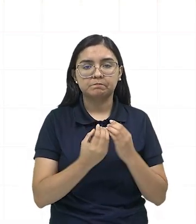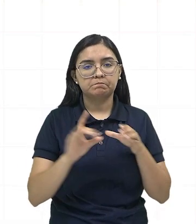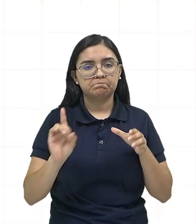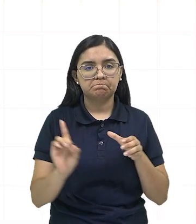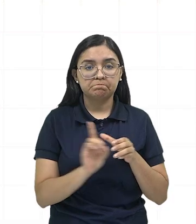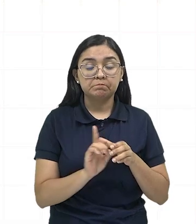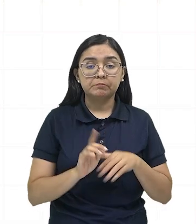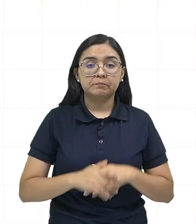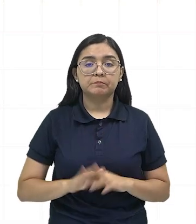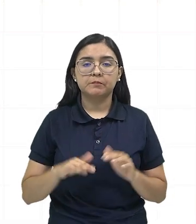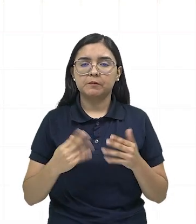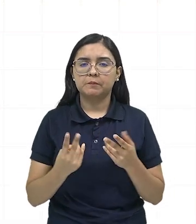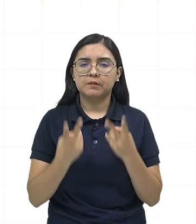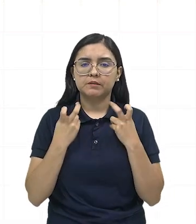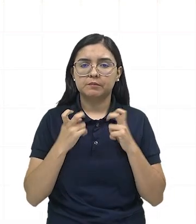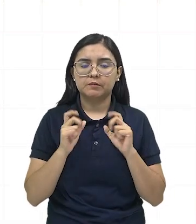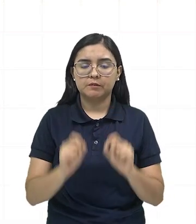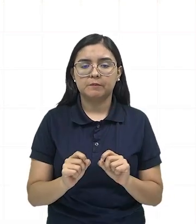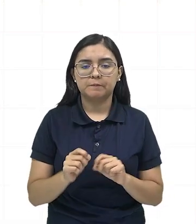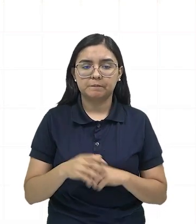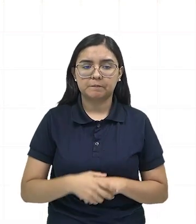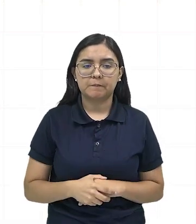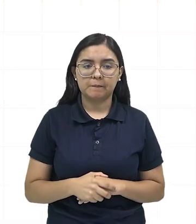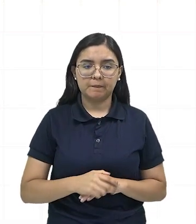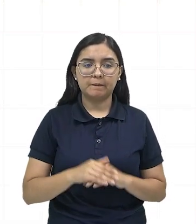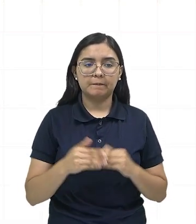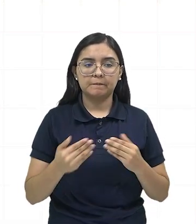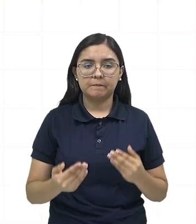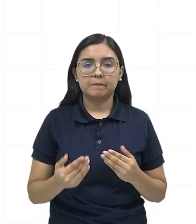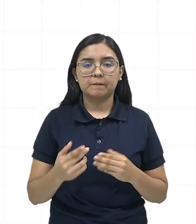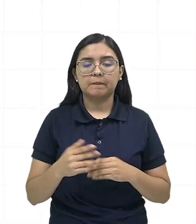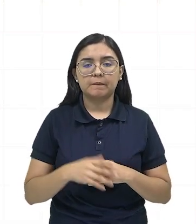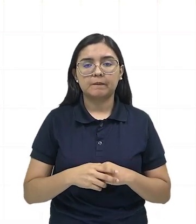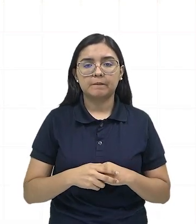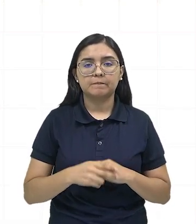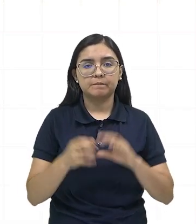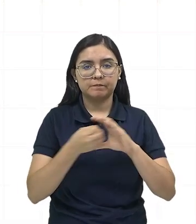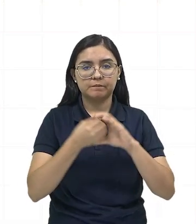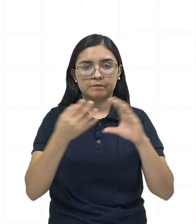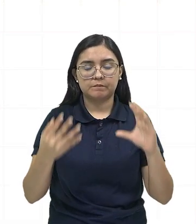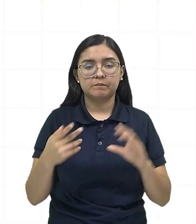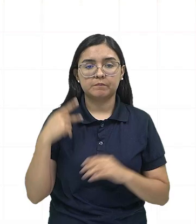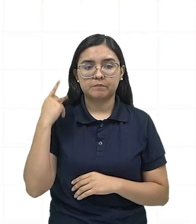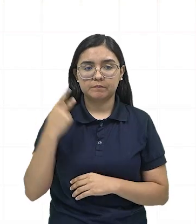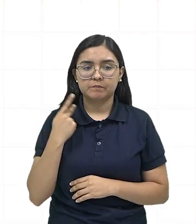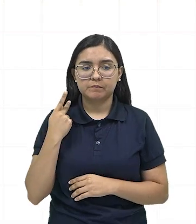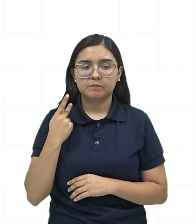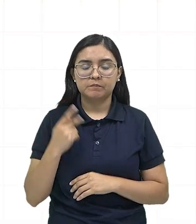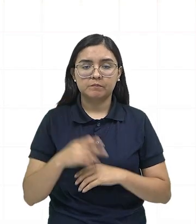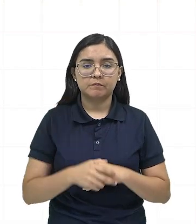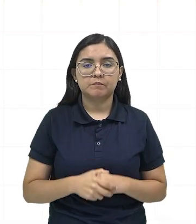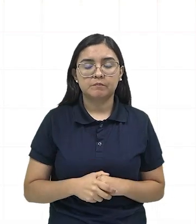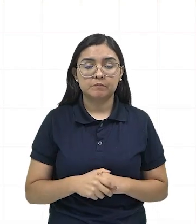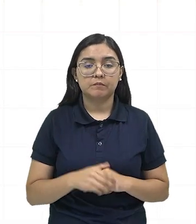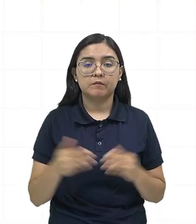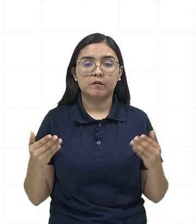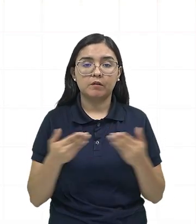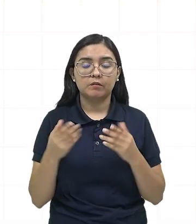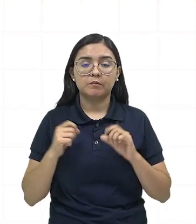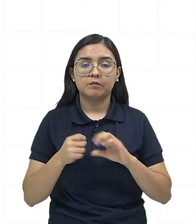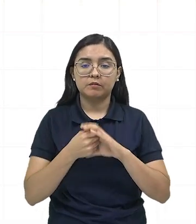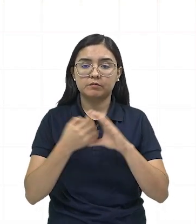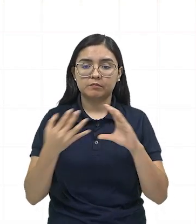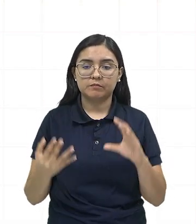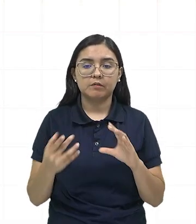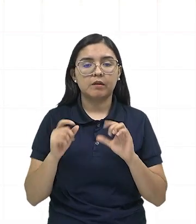comunidade. Percebam, então, que do aspecto político que vem a noção de Estado, agora nós temos um aspecto